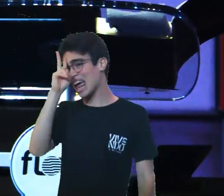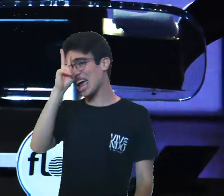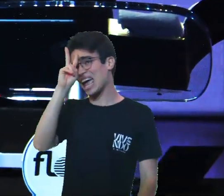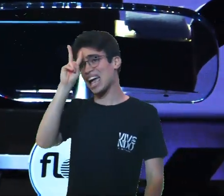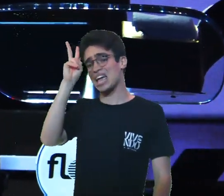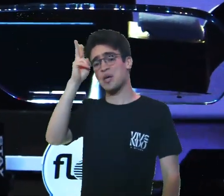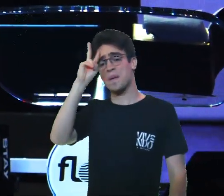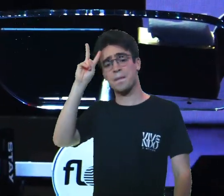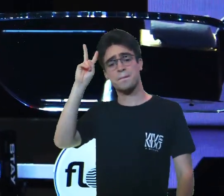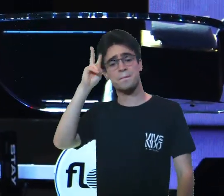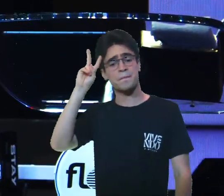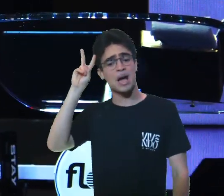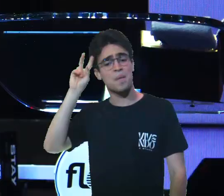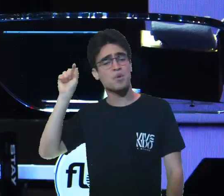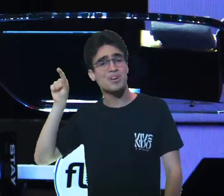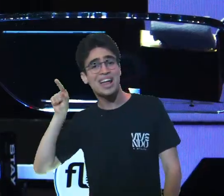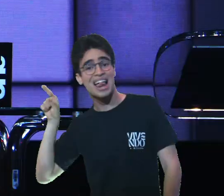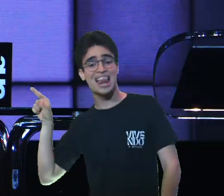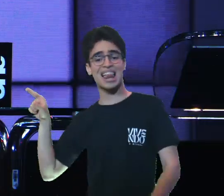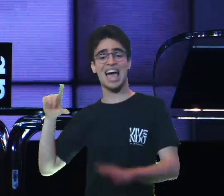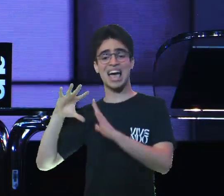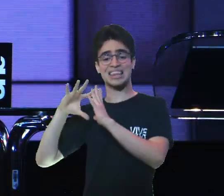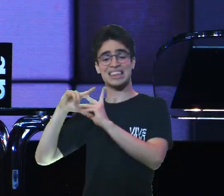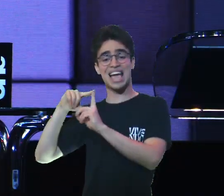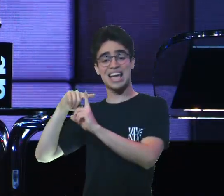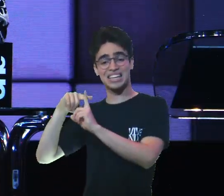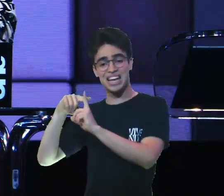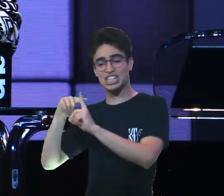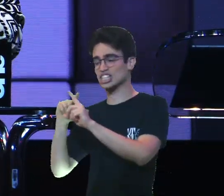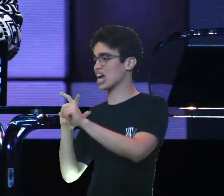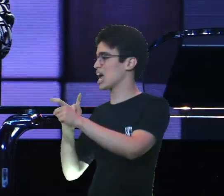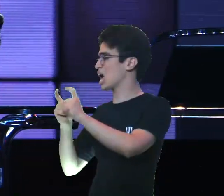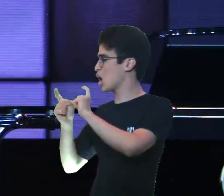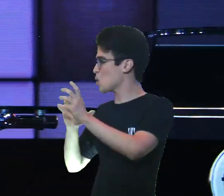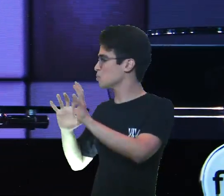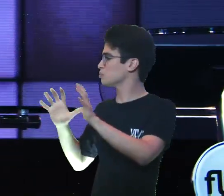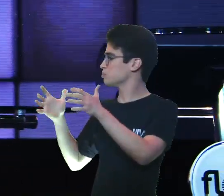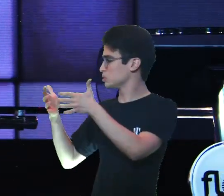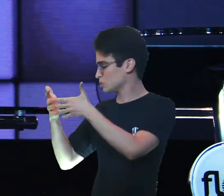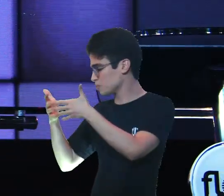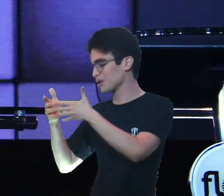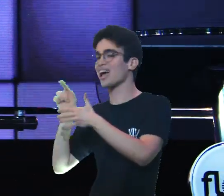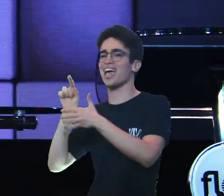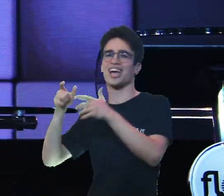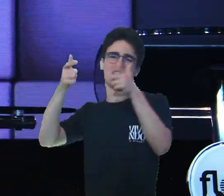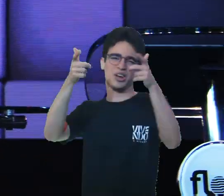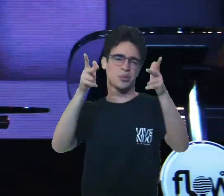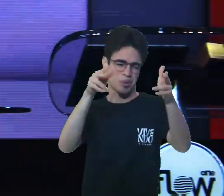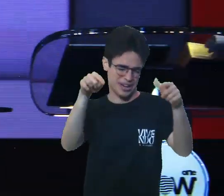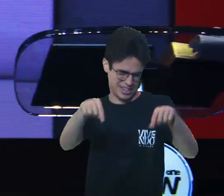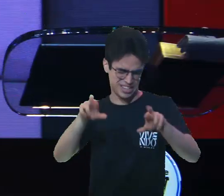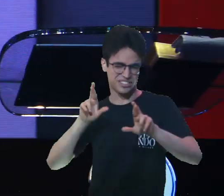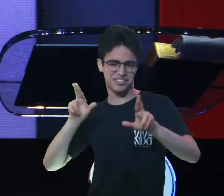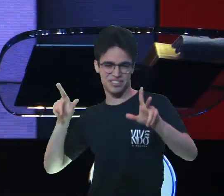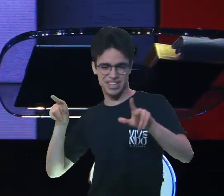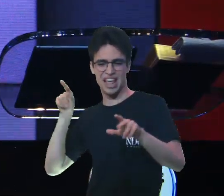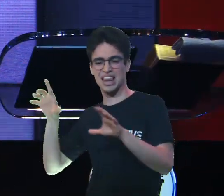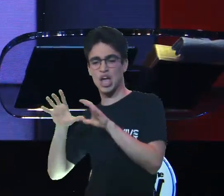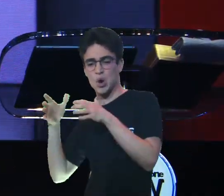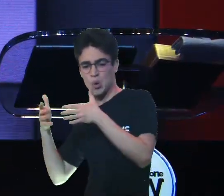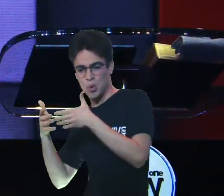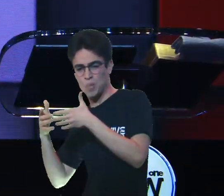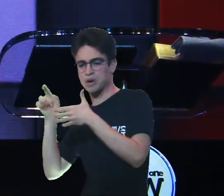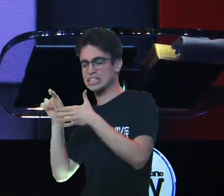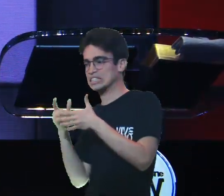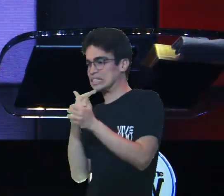do povo, da igreja com a qual ele se reunia, obviamente não nesse formato nosso, mas num formato